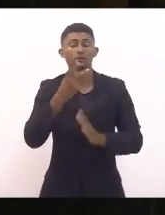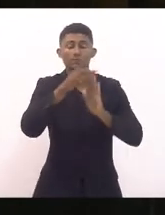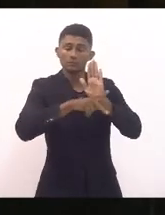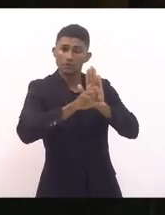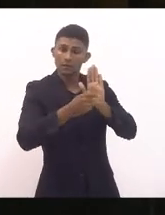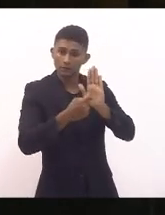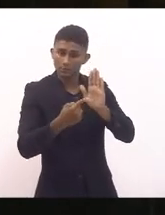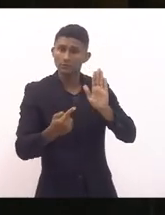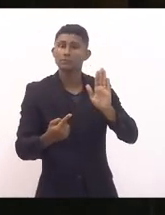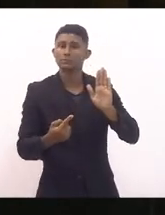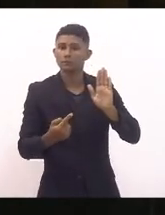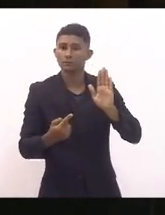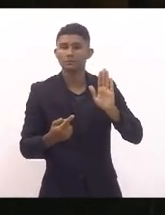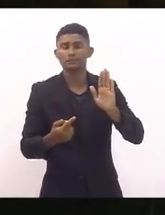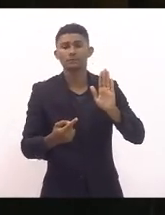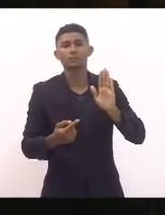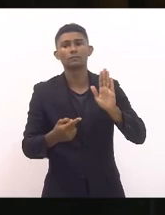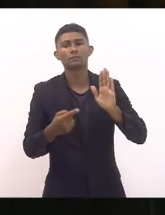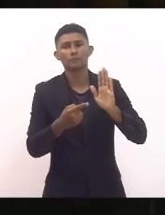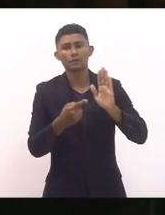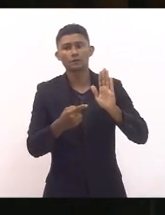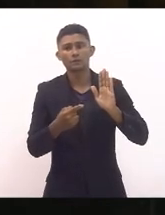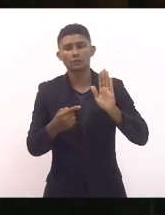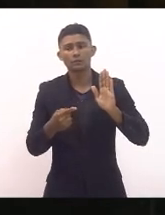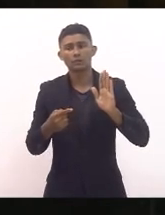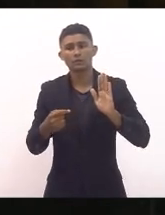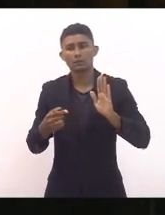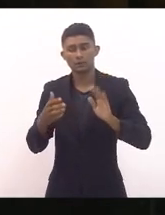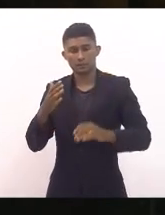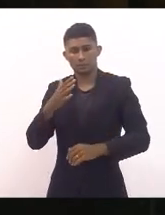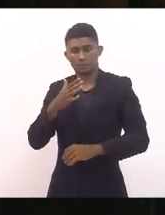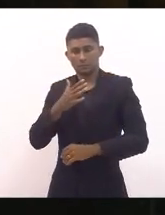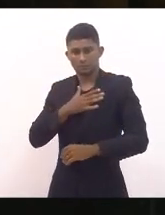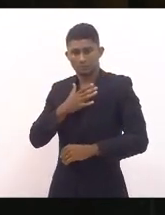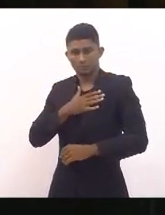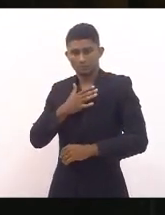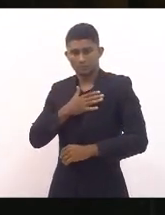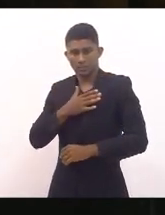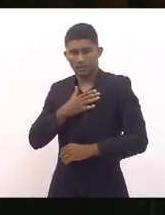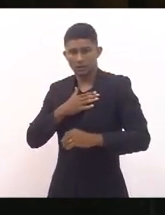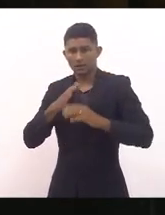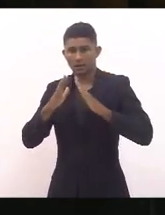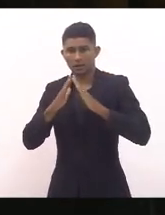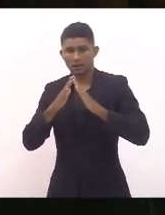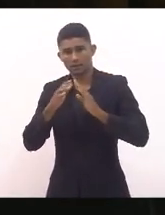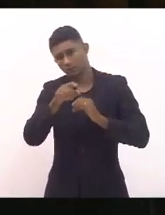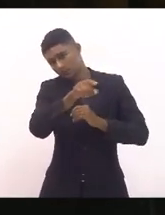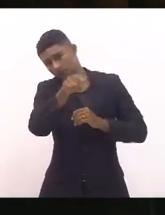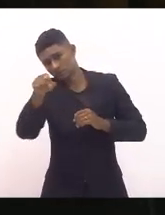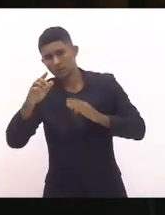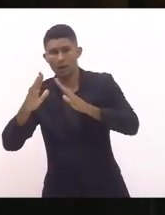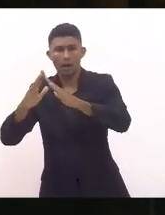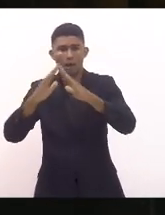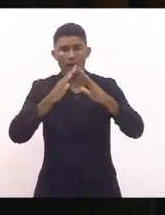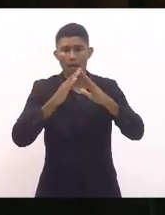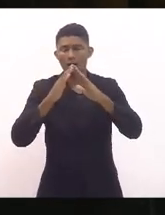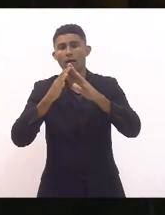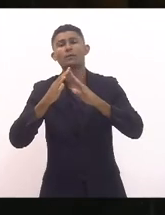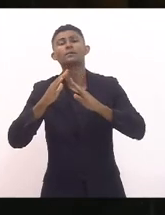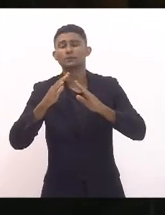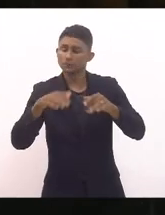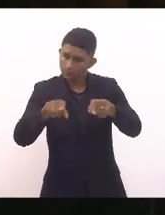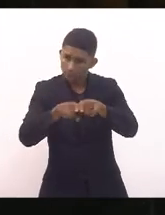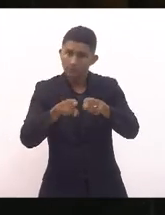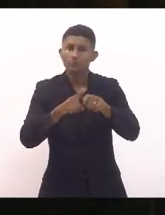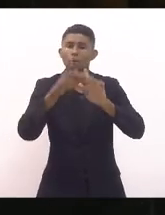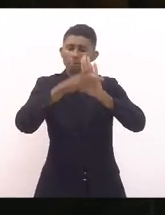como esse, que entra porta dentro da minha, da sua, das nossas casas, e que, se